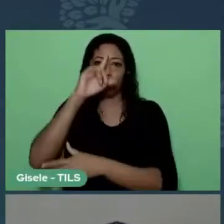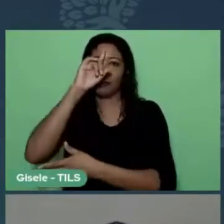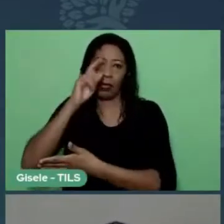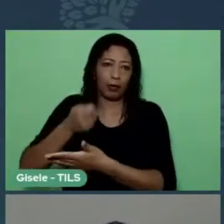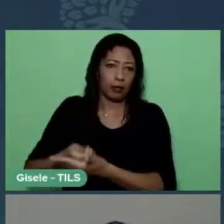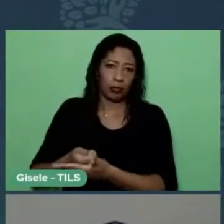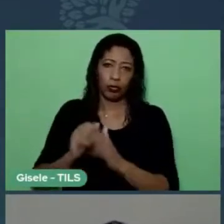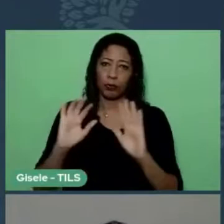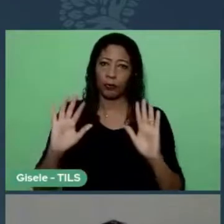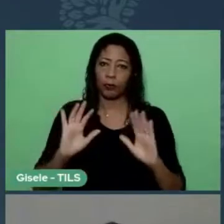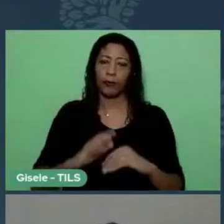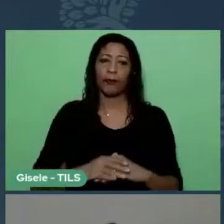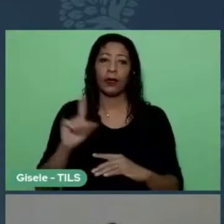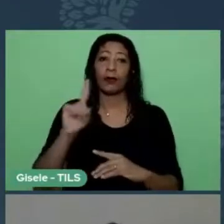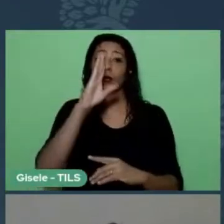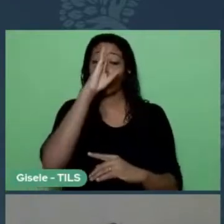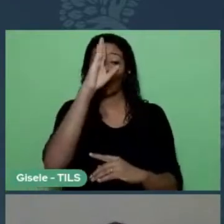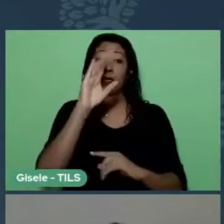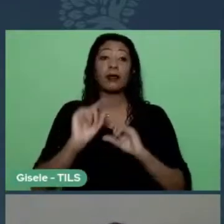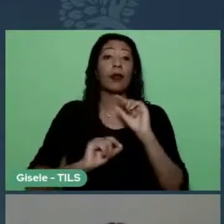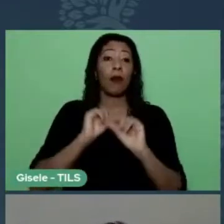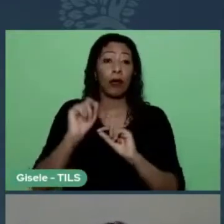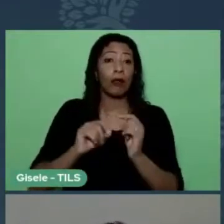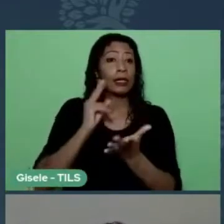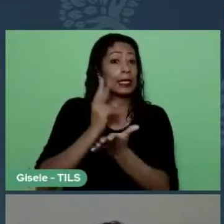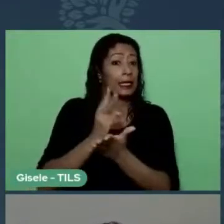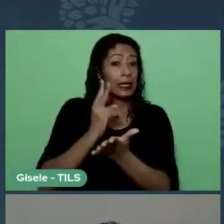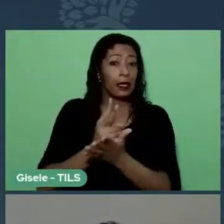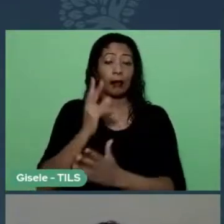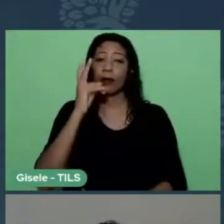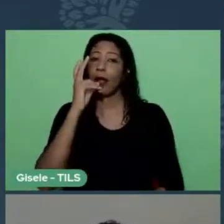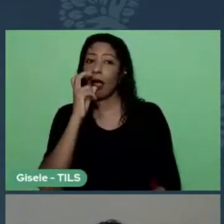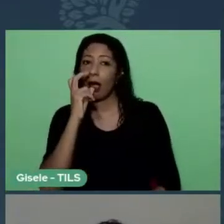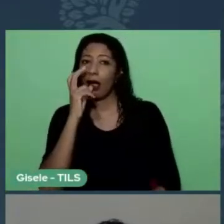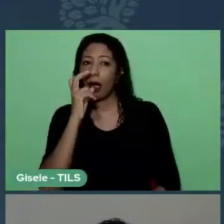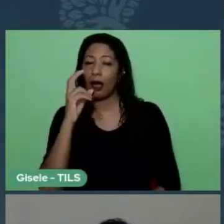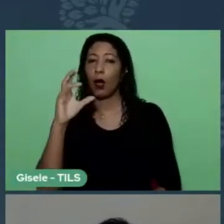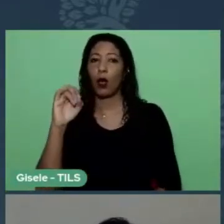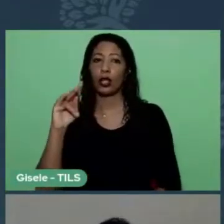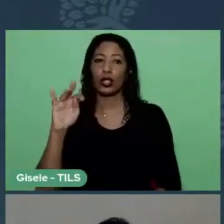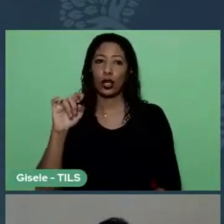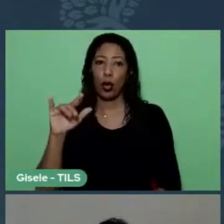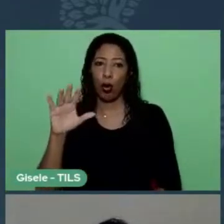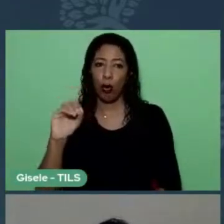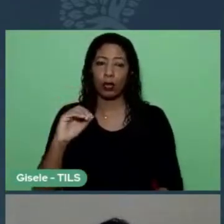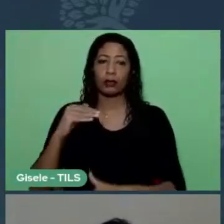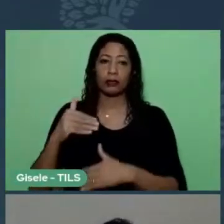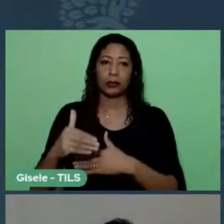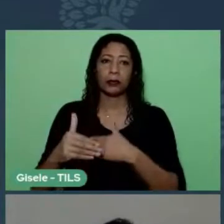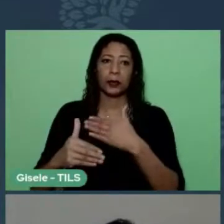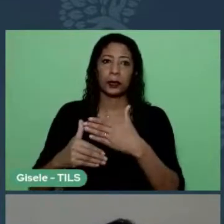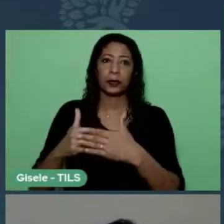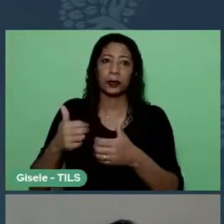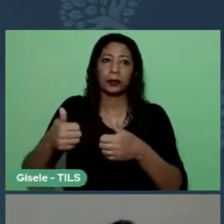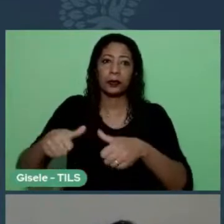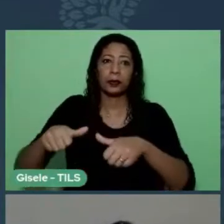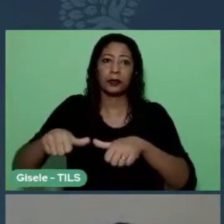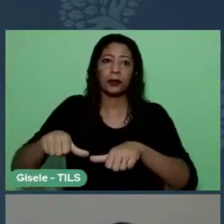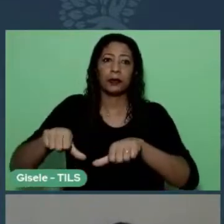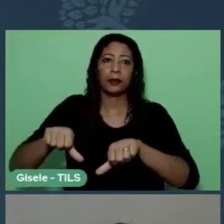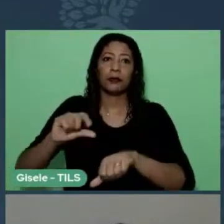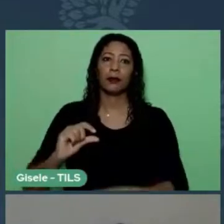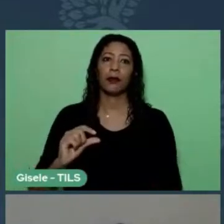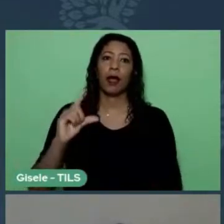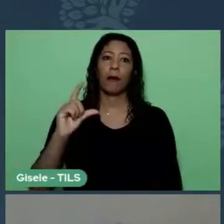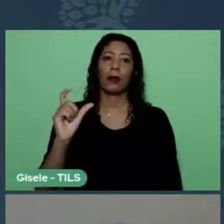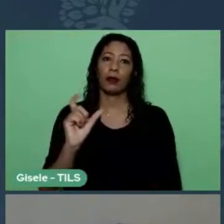geral, o mais importante aqui é sempre usar corticoide inalatório e, à medida que ele vai ficando mais grave, a gente vai aumentando a dose desse corticoide.